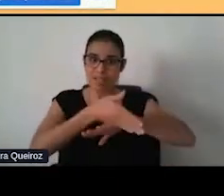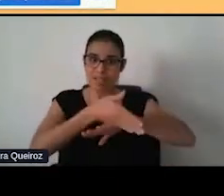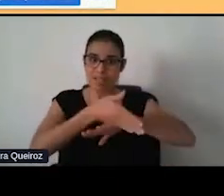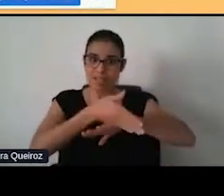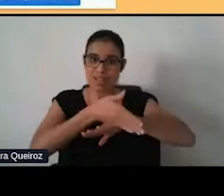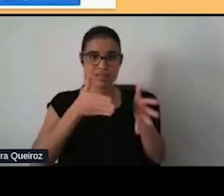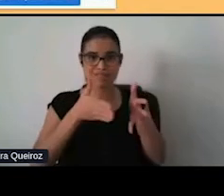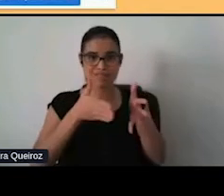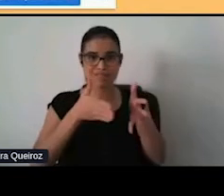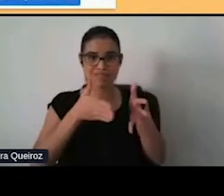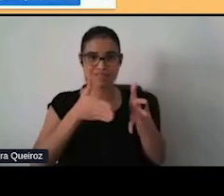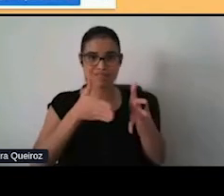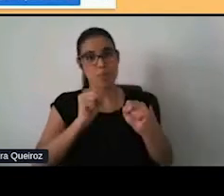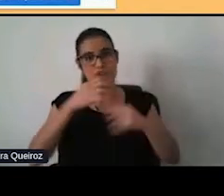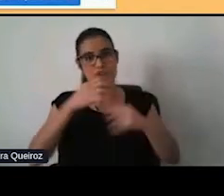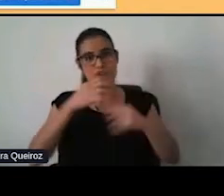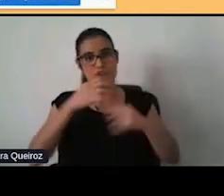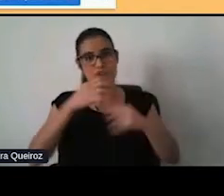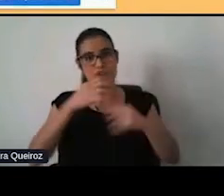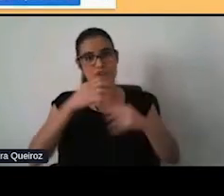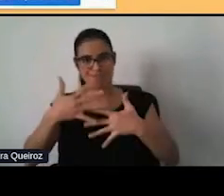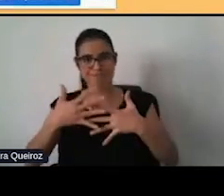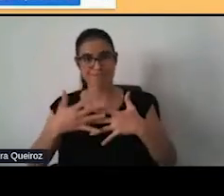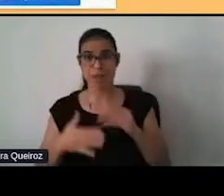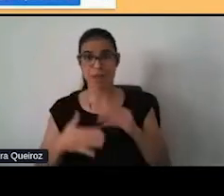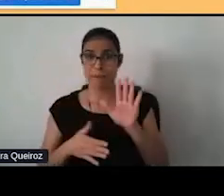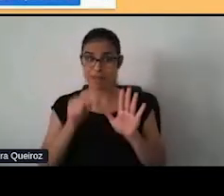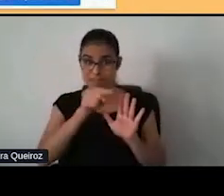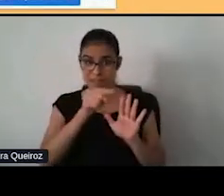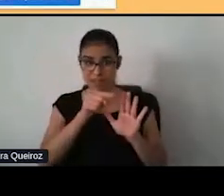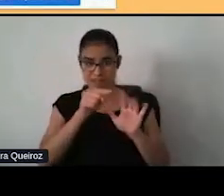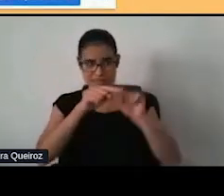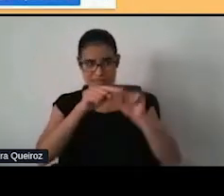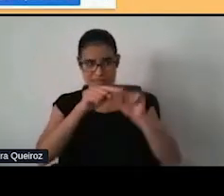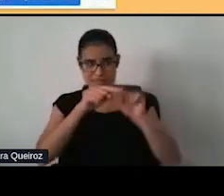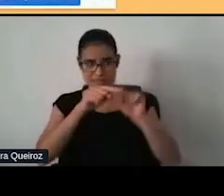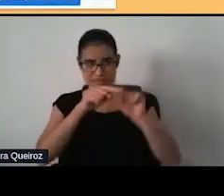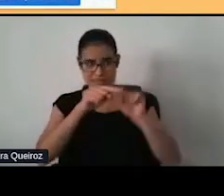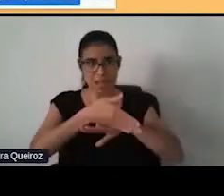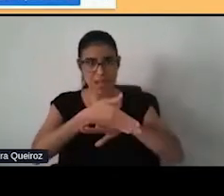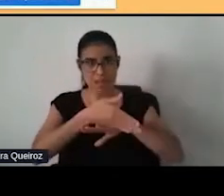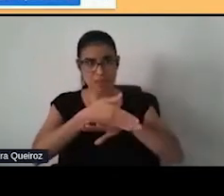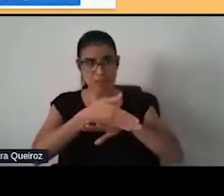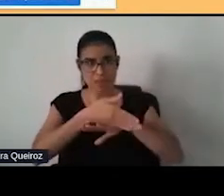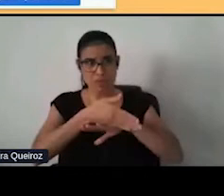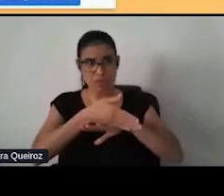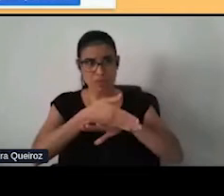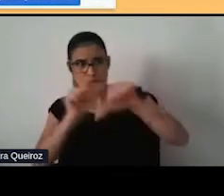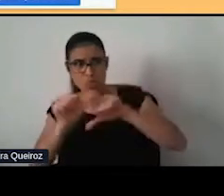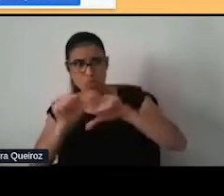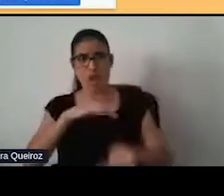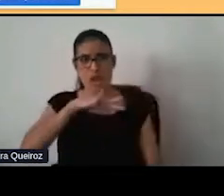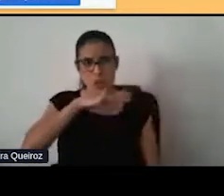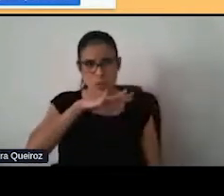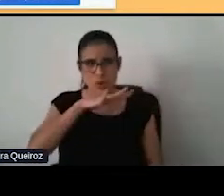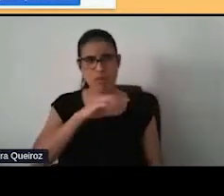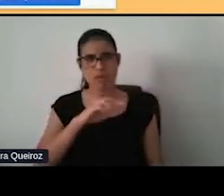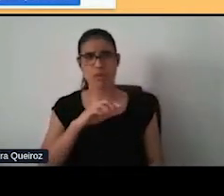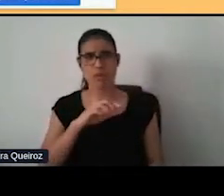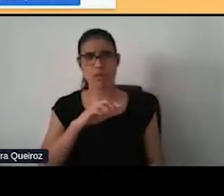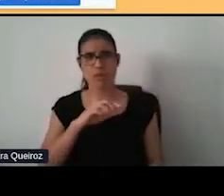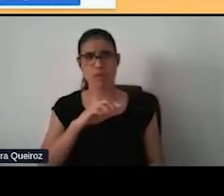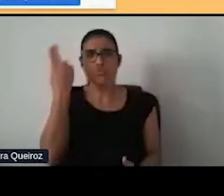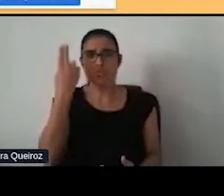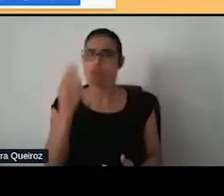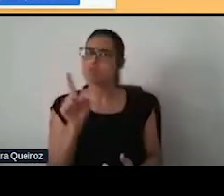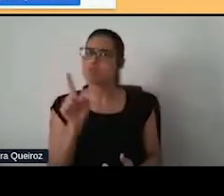contas. Tá, mas isso significa que essas ferramentas são ruins, ou que elas não são úteis? Não, essas